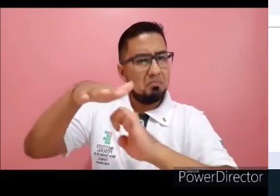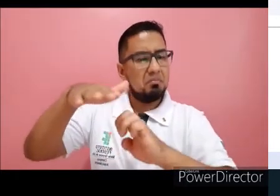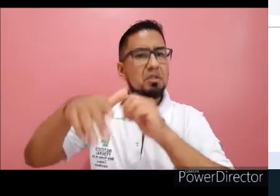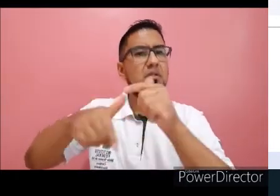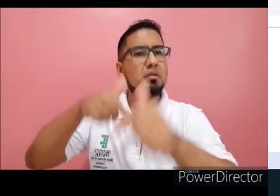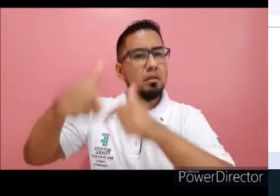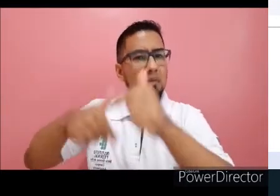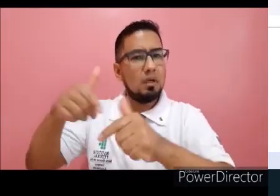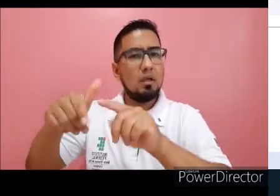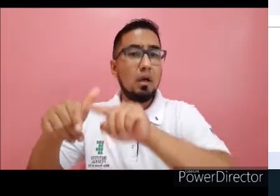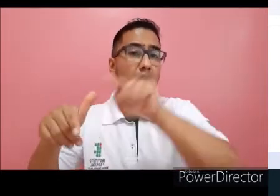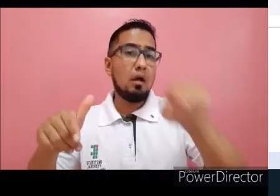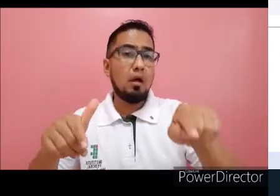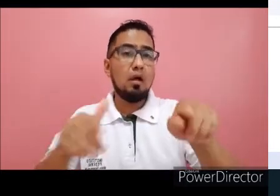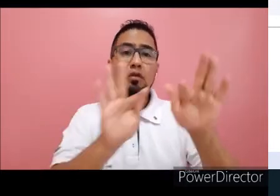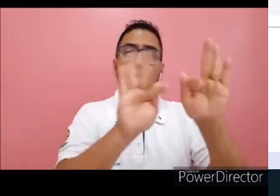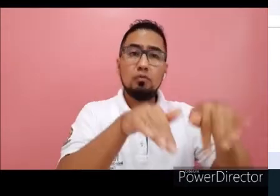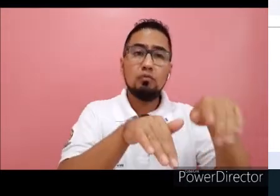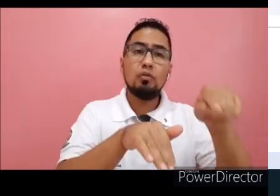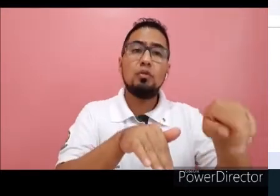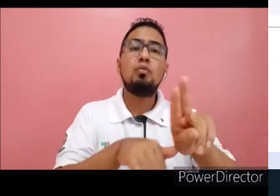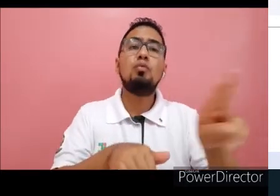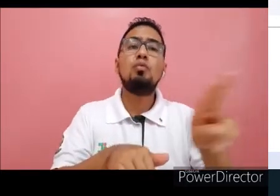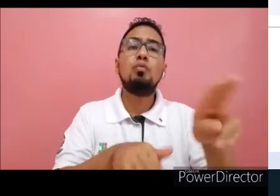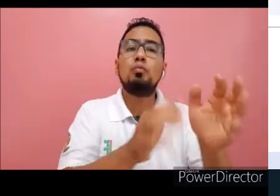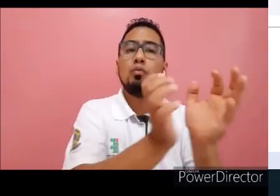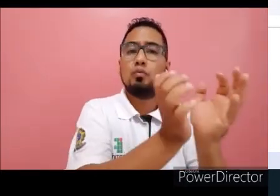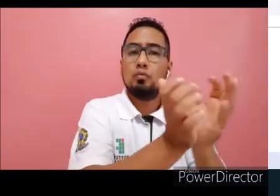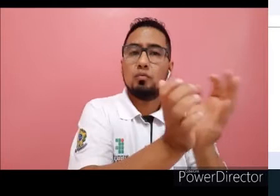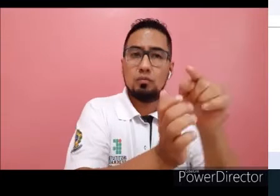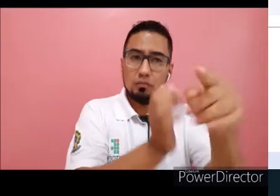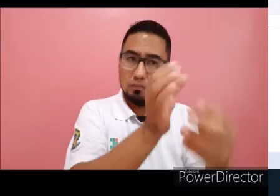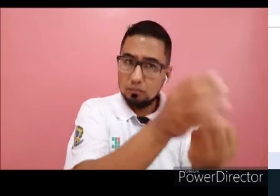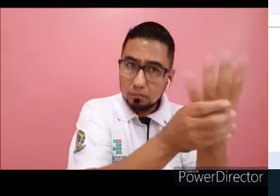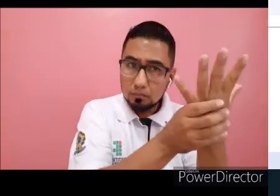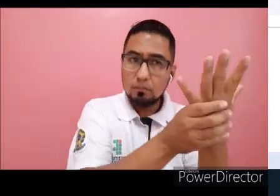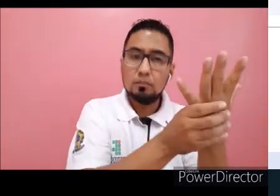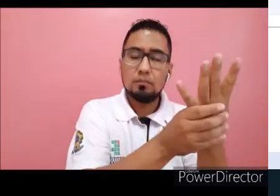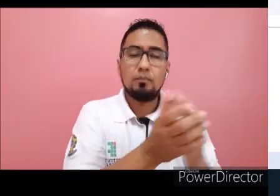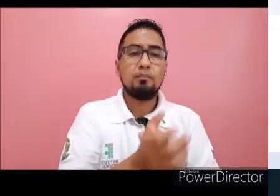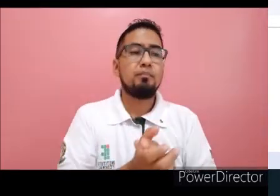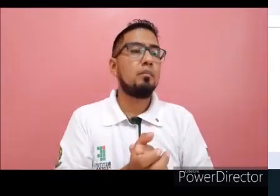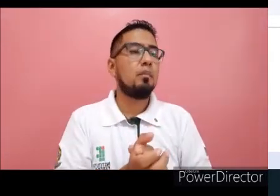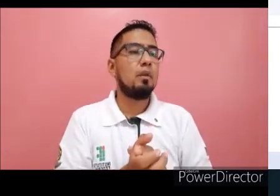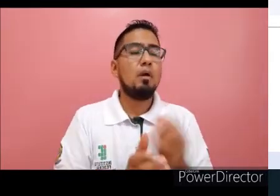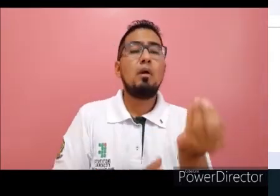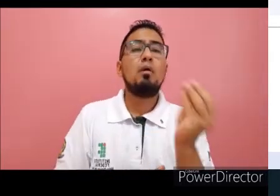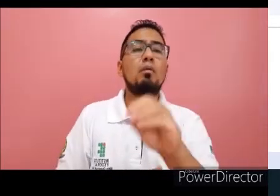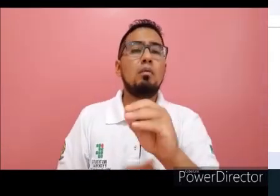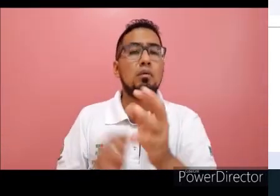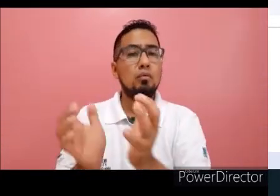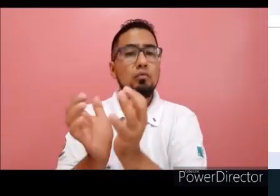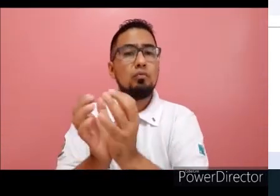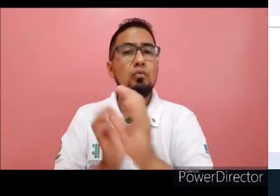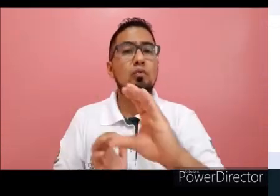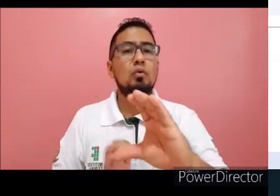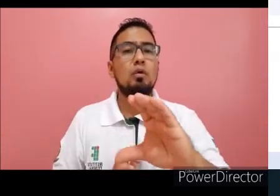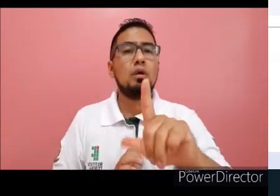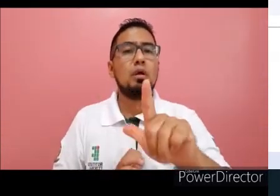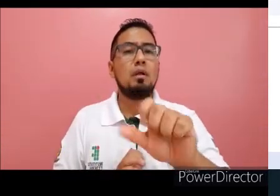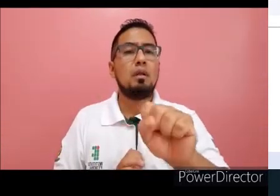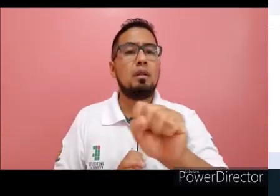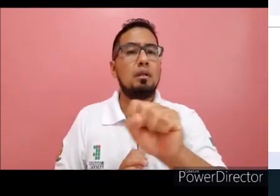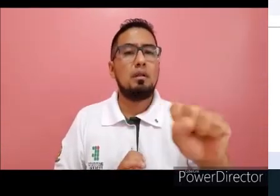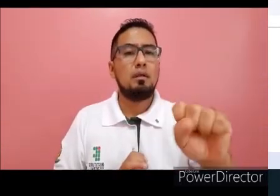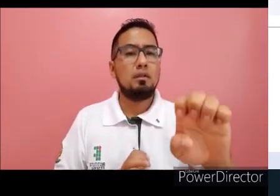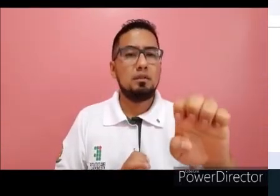trabalha ou estuda, né, ou pesquisa, e no final o nome do pacotinho que você quer, tá vendo? Aí eu vou colocar aqui só para ilustrar, o nome da minha